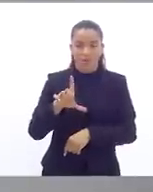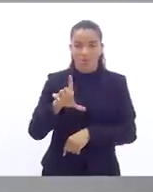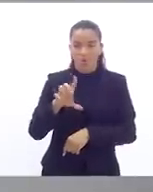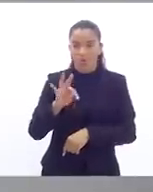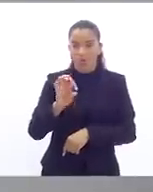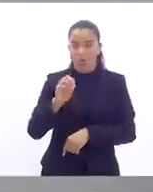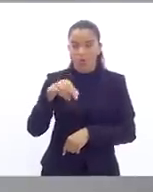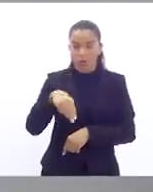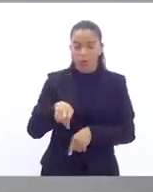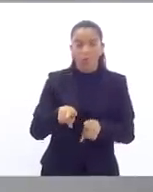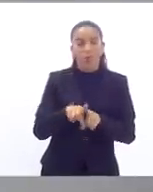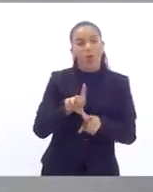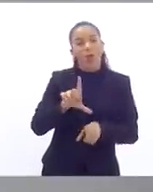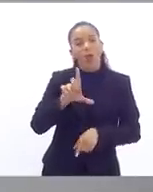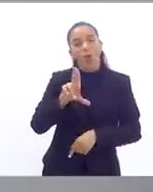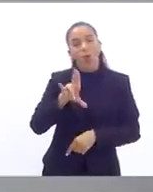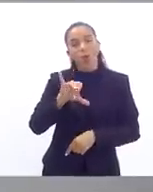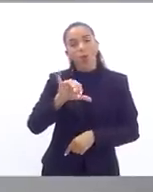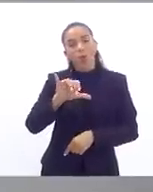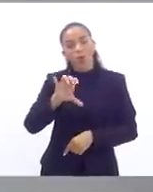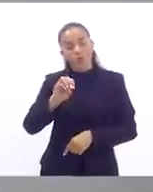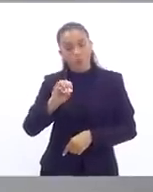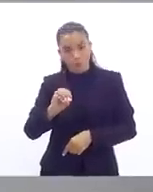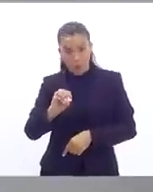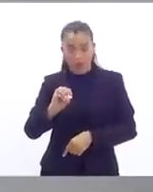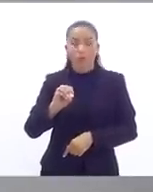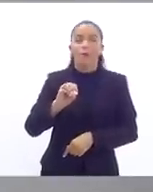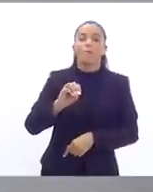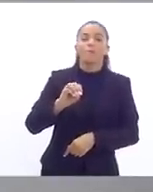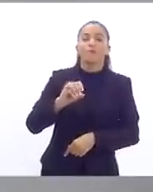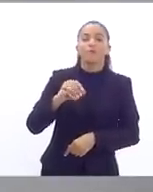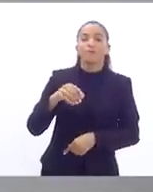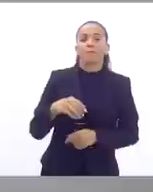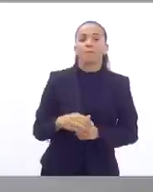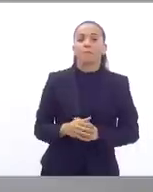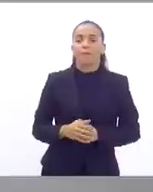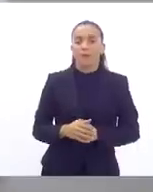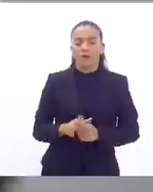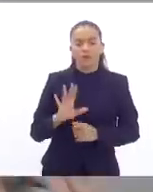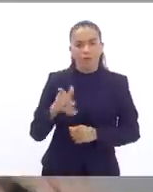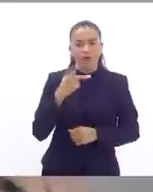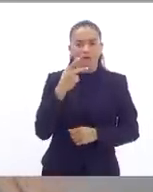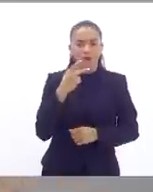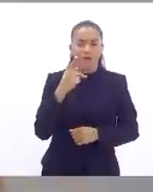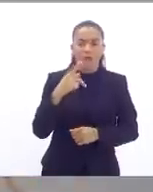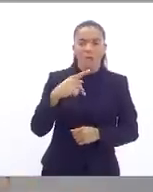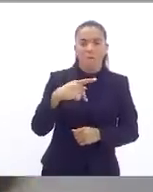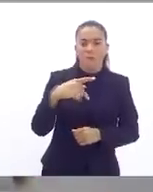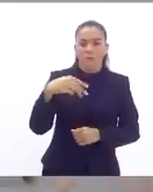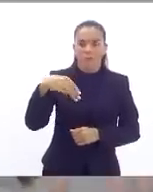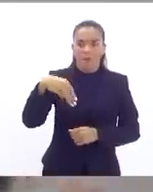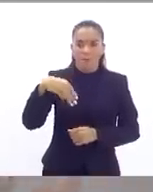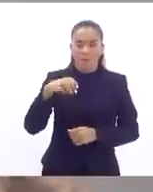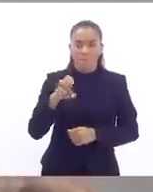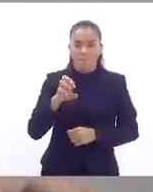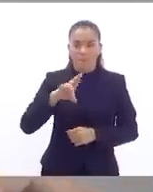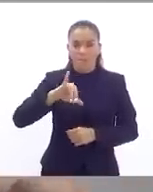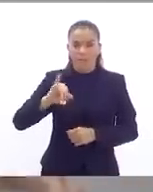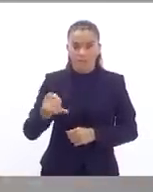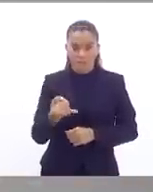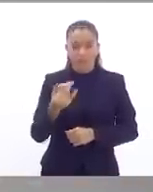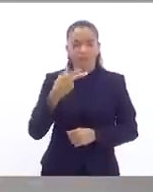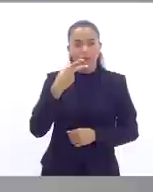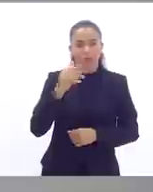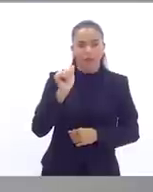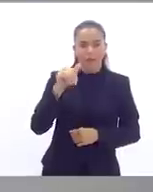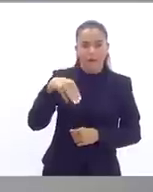polícia Lúcio Mauro PMERJ Sérgio da Silva PMERJ já falei aqui da ame né que Associação